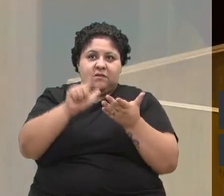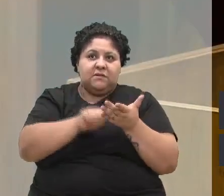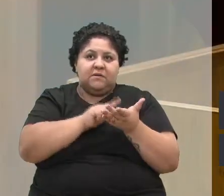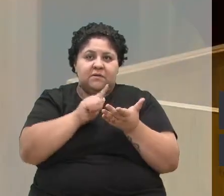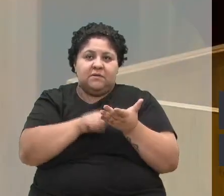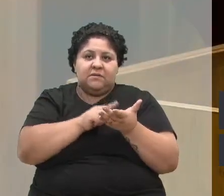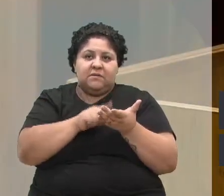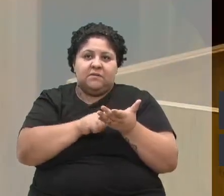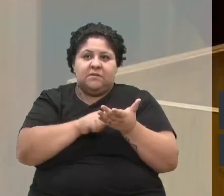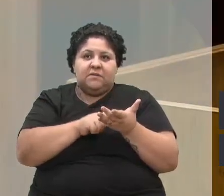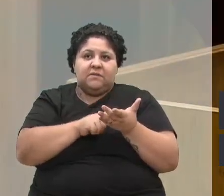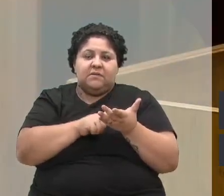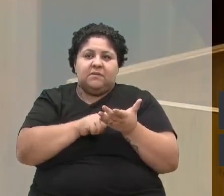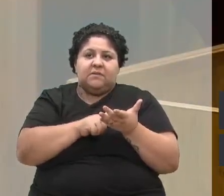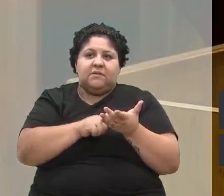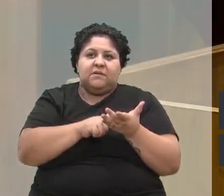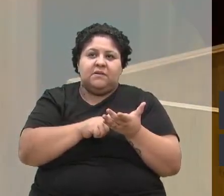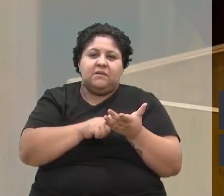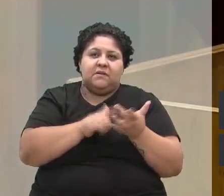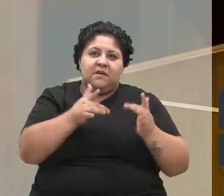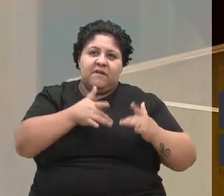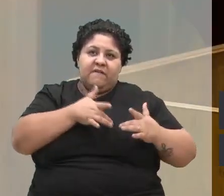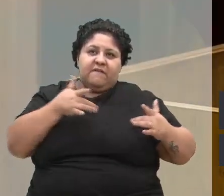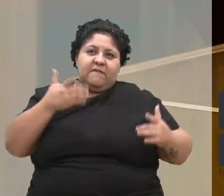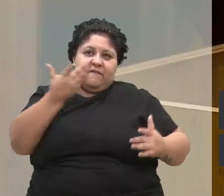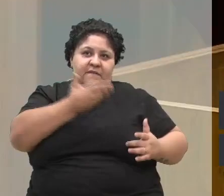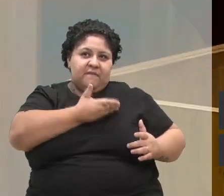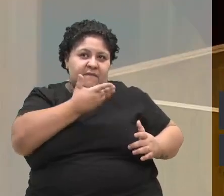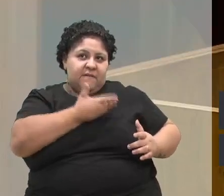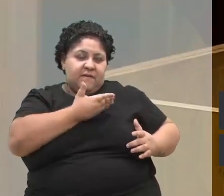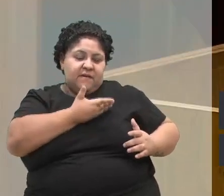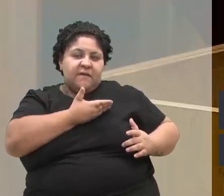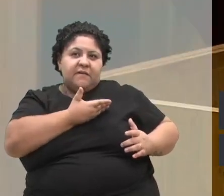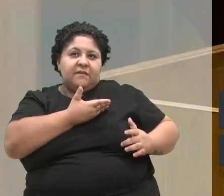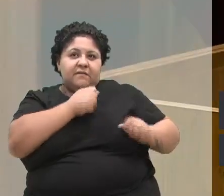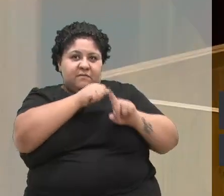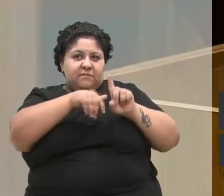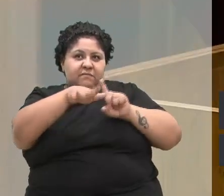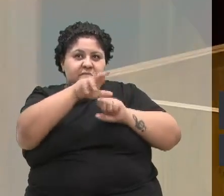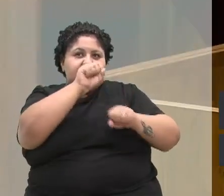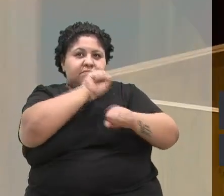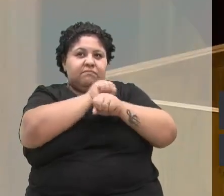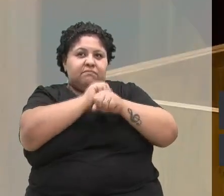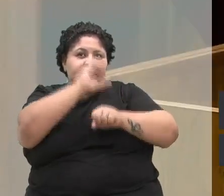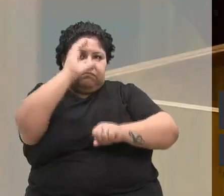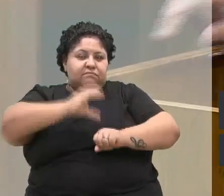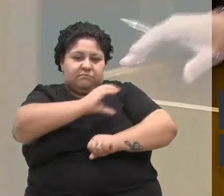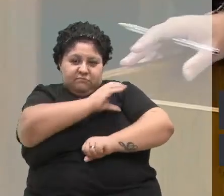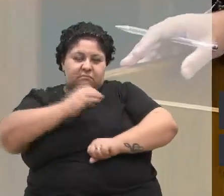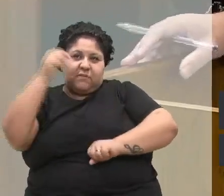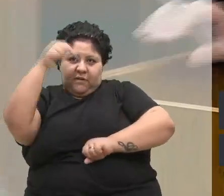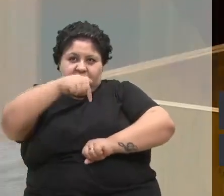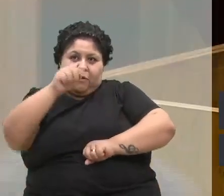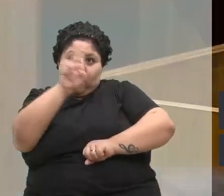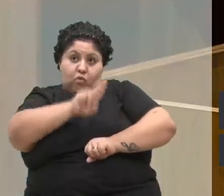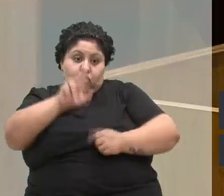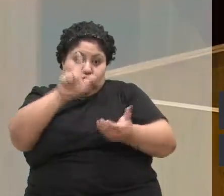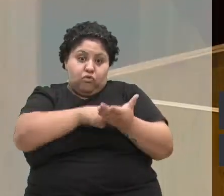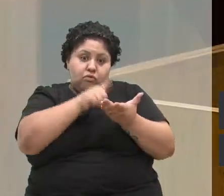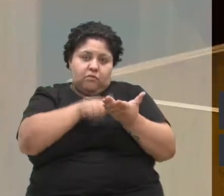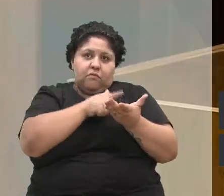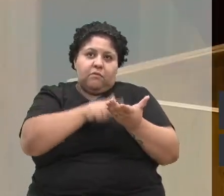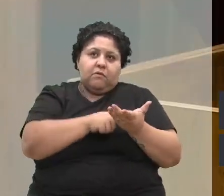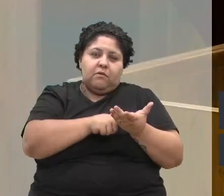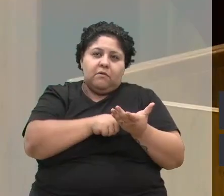A Fraternidade e Amizade Social. Espero que quem é católico está nessa casa use esse livro ou pense na atitude de hoje, onde o